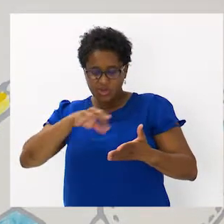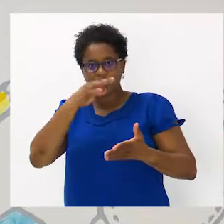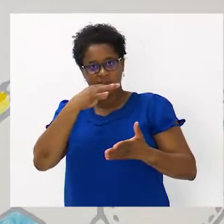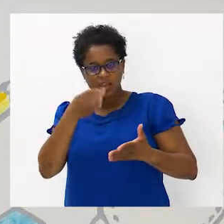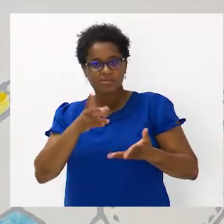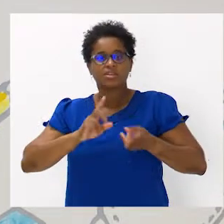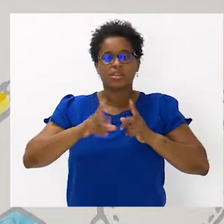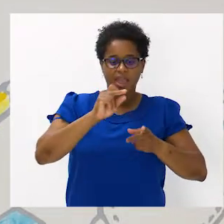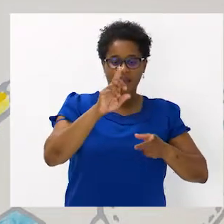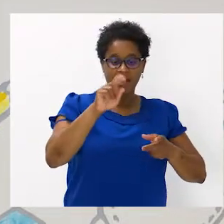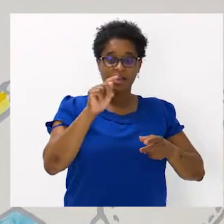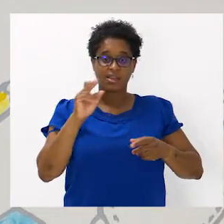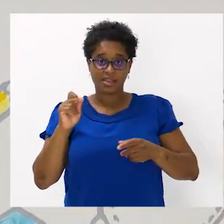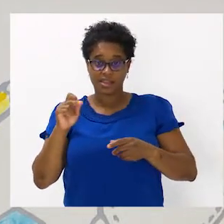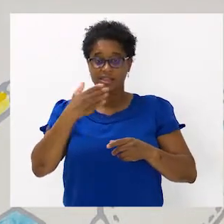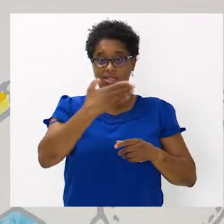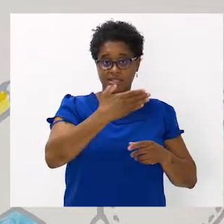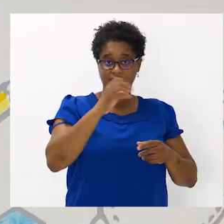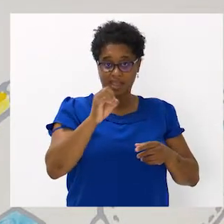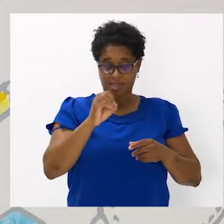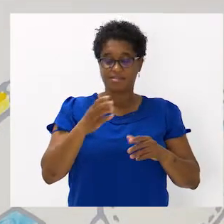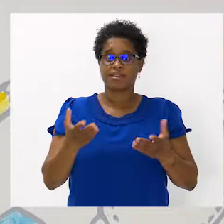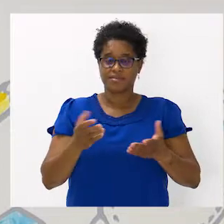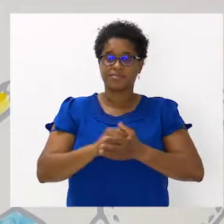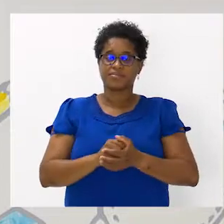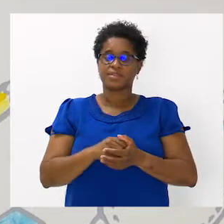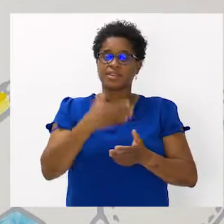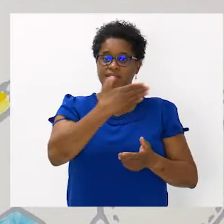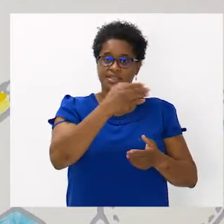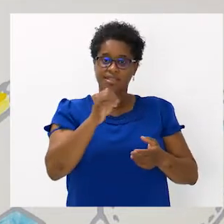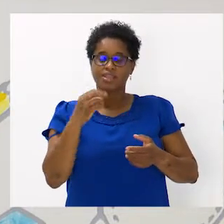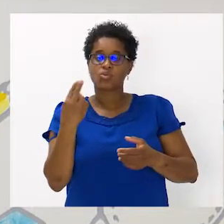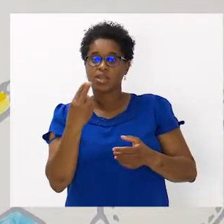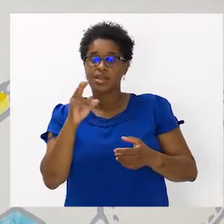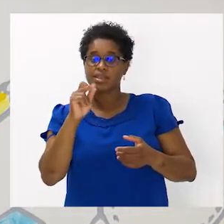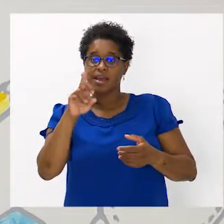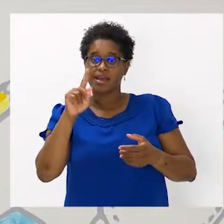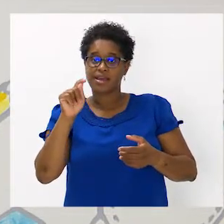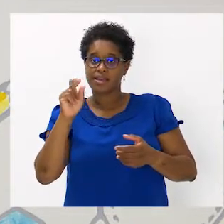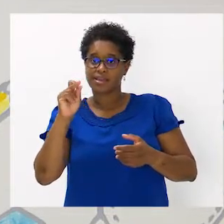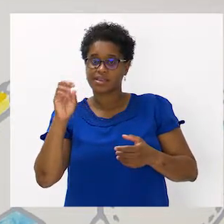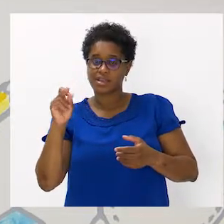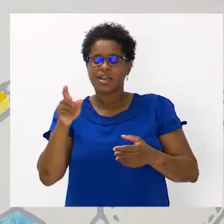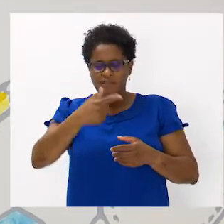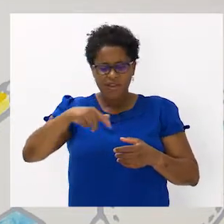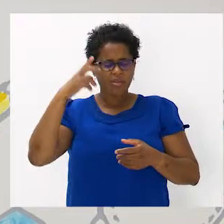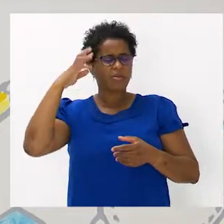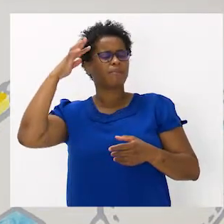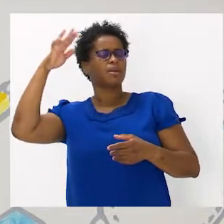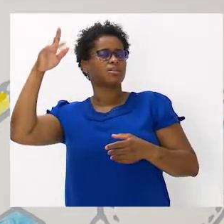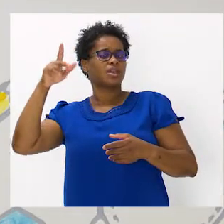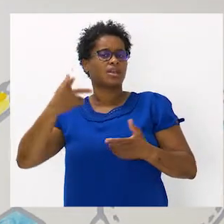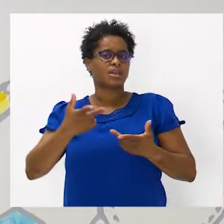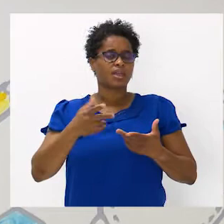Dissemos que a área é 70, não é? 70 unidade de área, vamos imaginar que